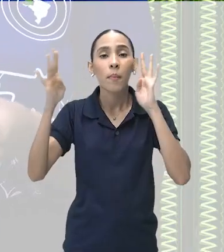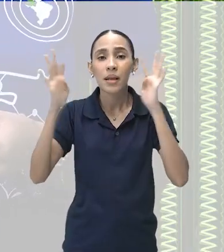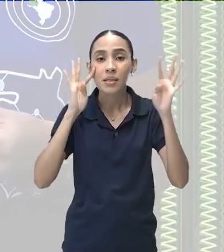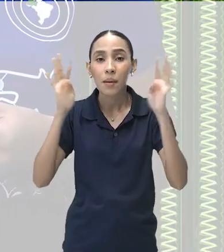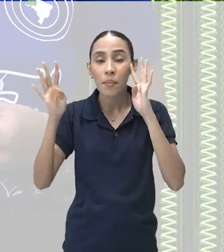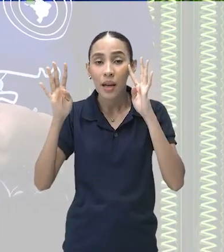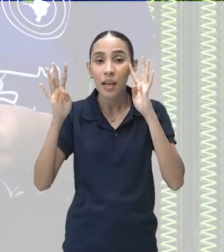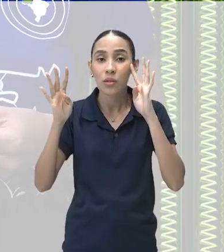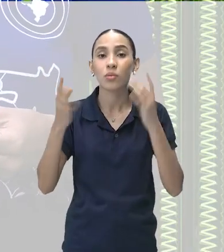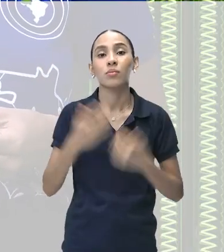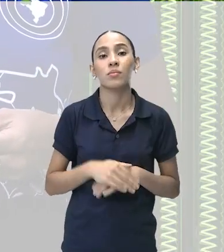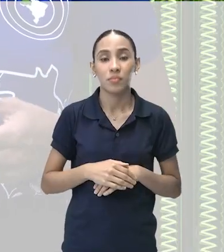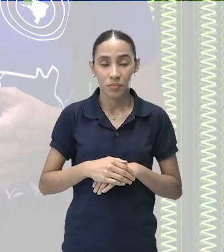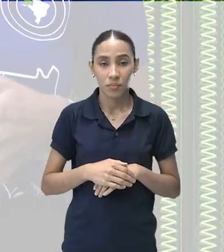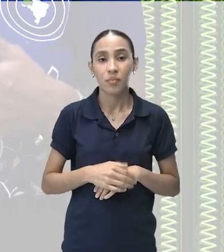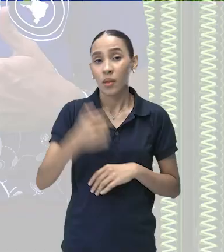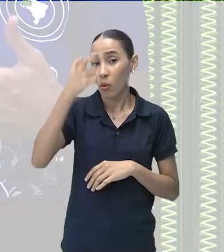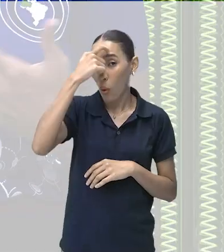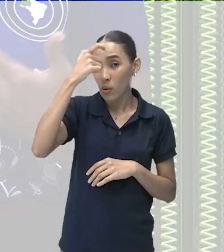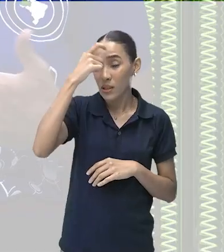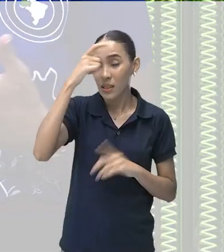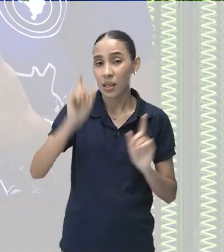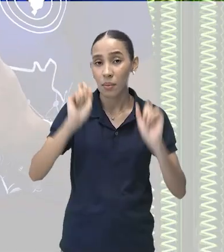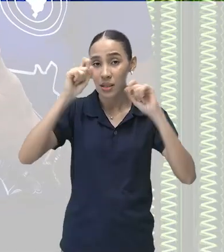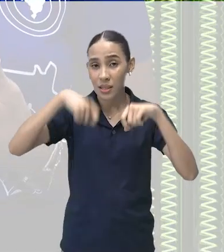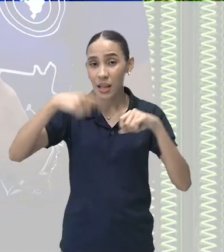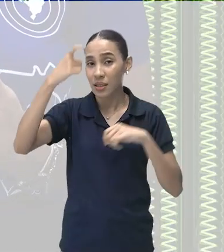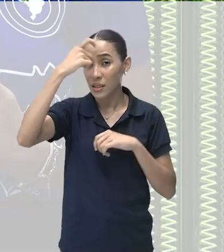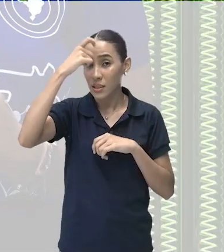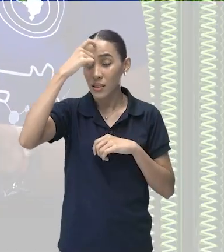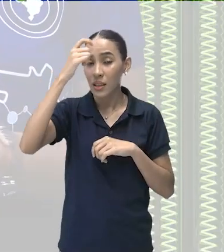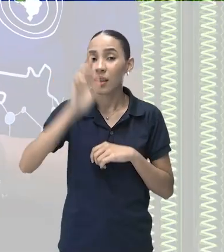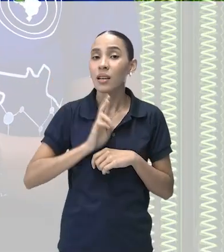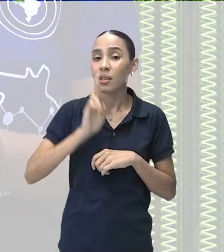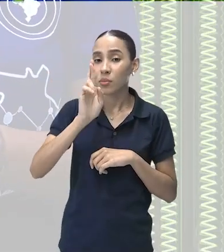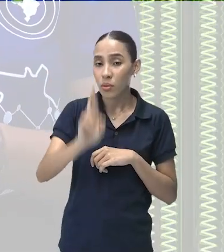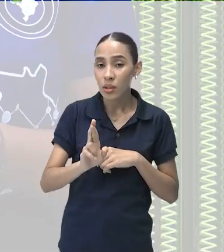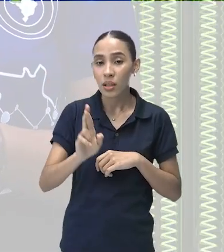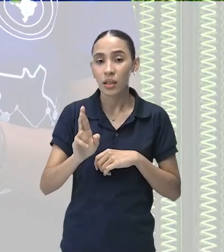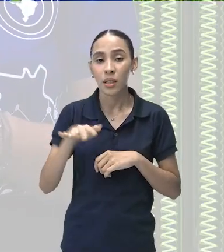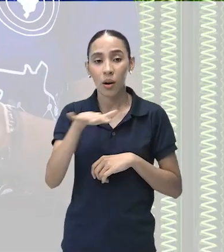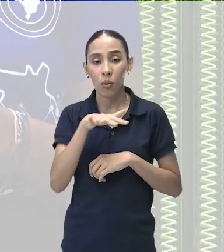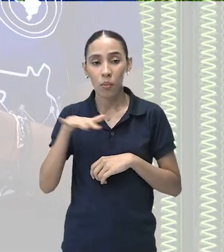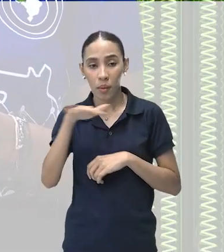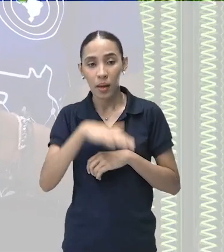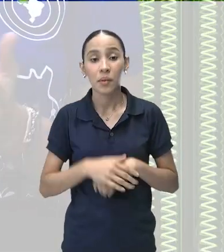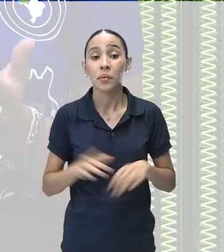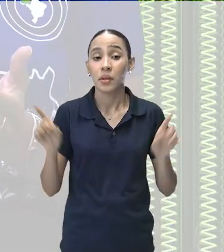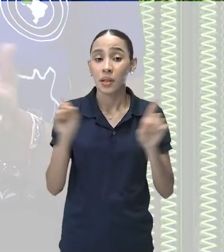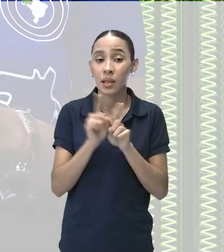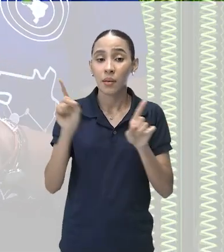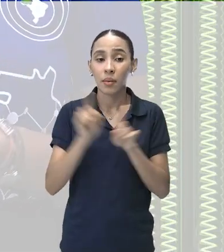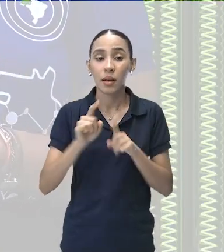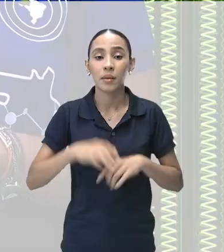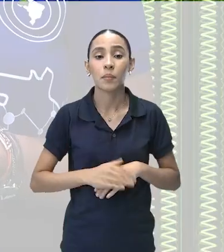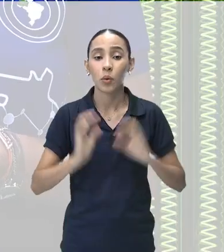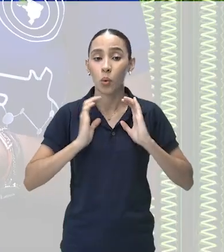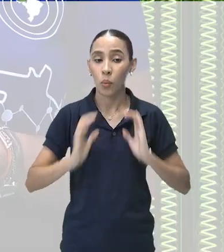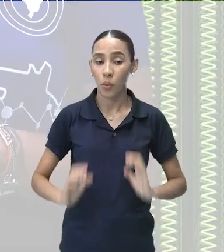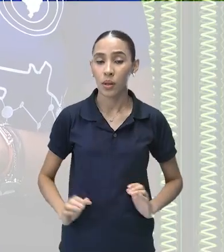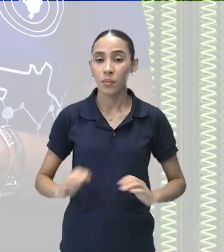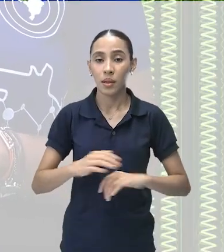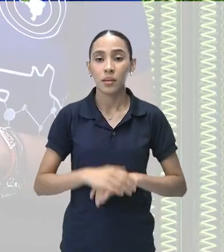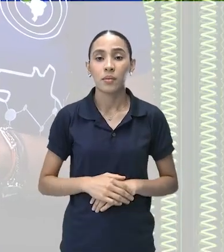ou seja, a nossa linha de raciocínio, a nossa capacidade de responder ao nosso meio, bem como o